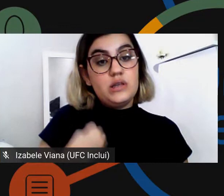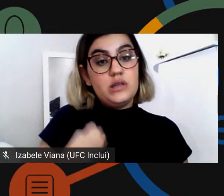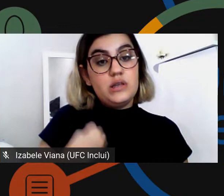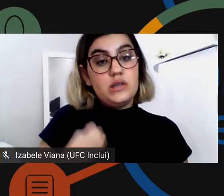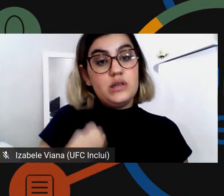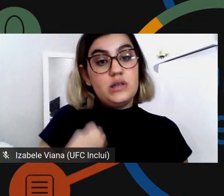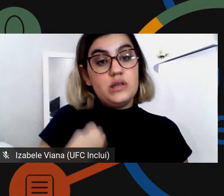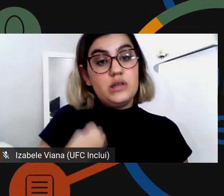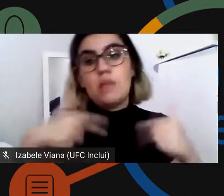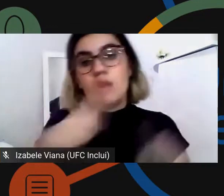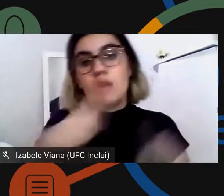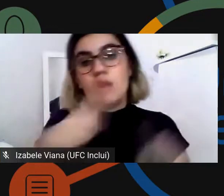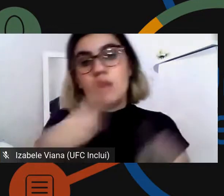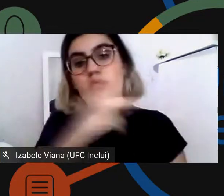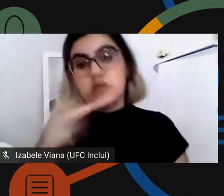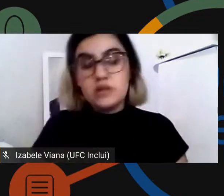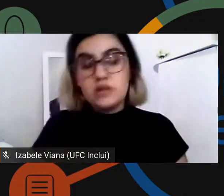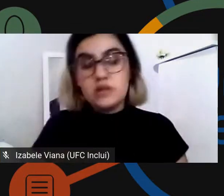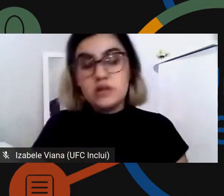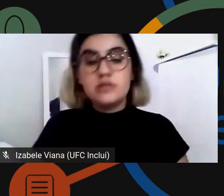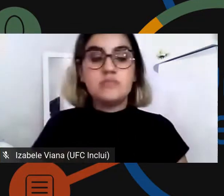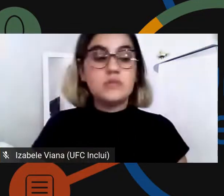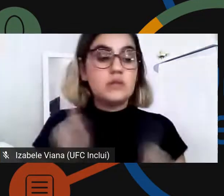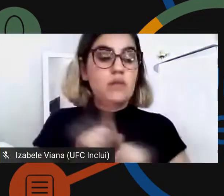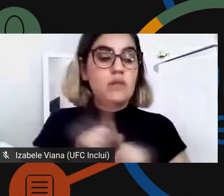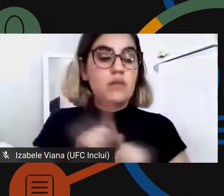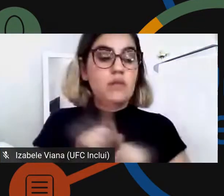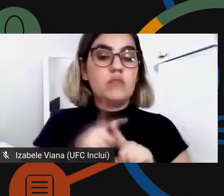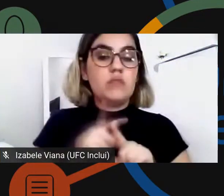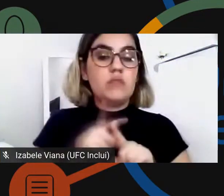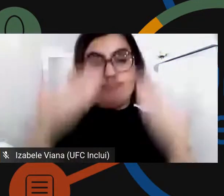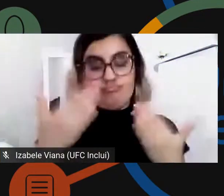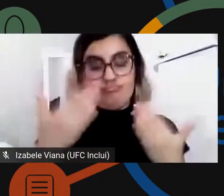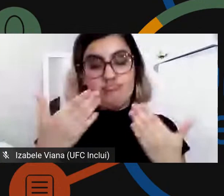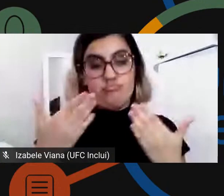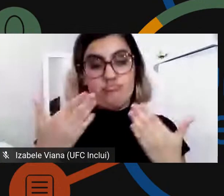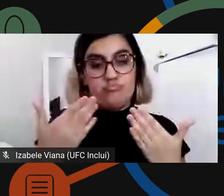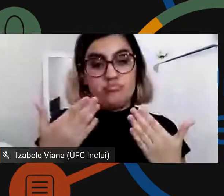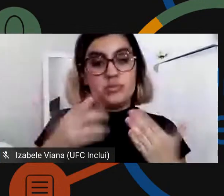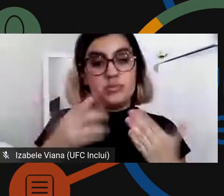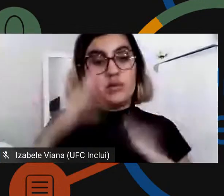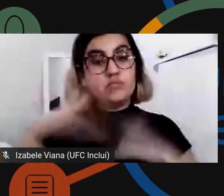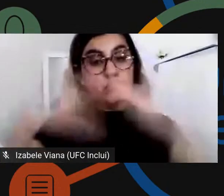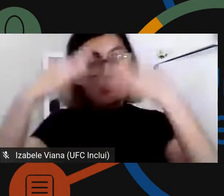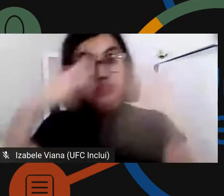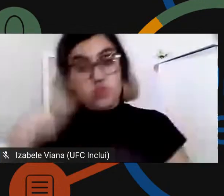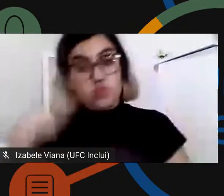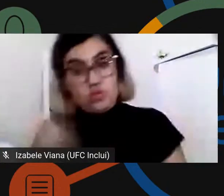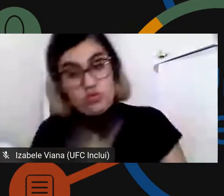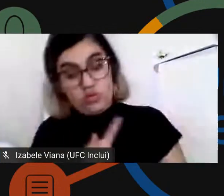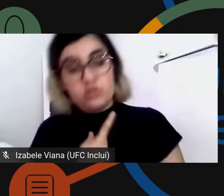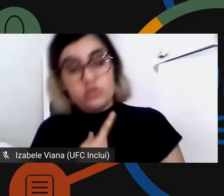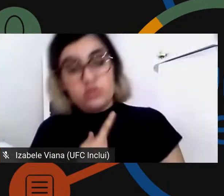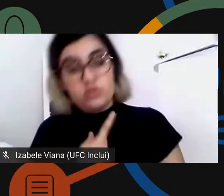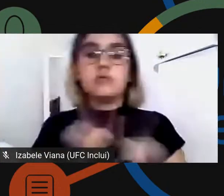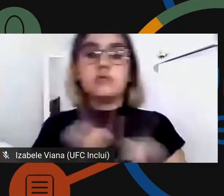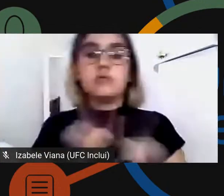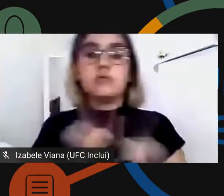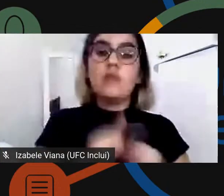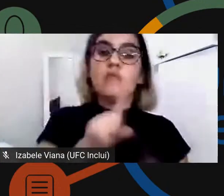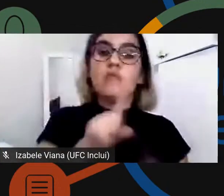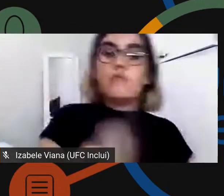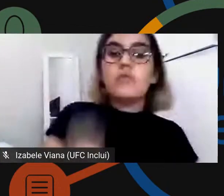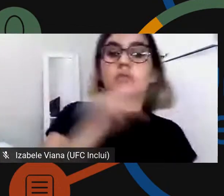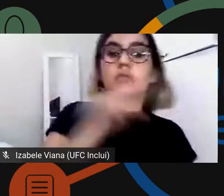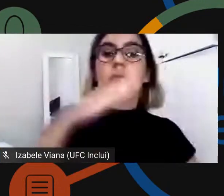e crescendo, né, crescendo, tanto crescem vocês, quanto cresce também a universidade, tirando essas dúvidas metodológicas,